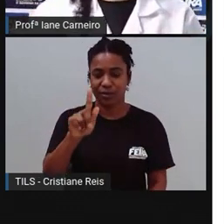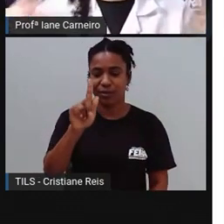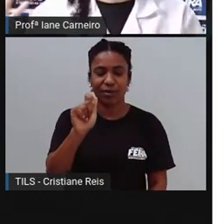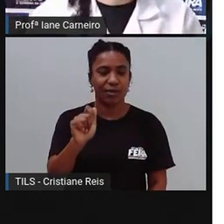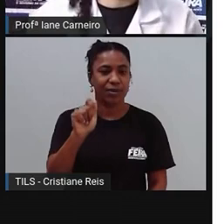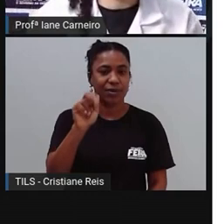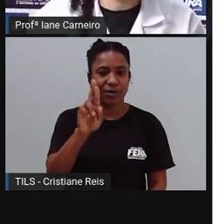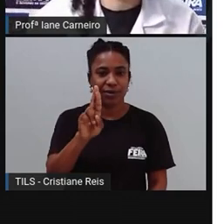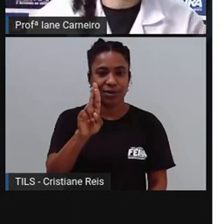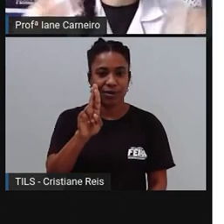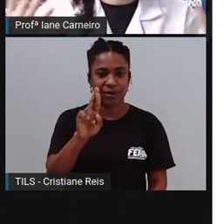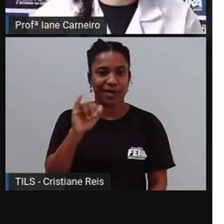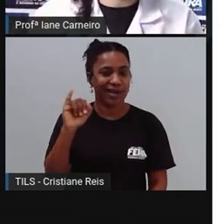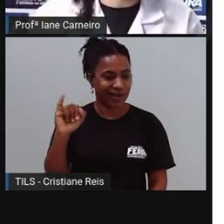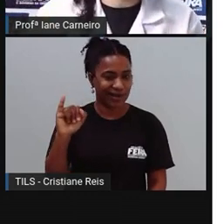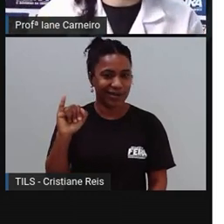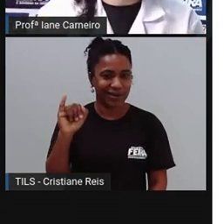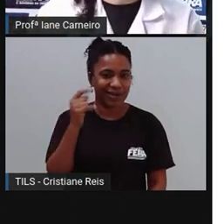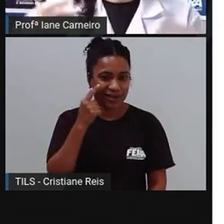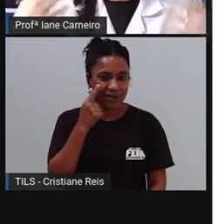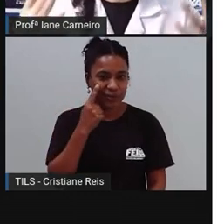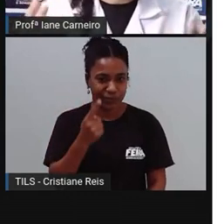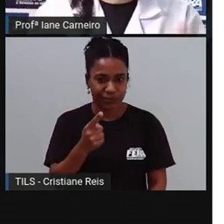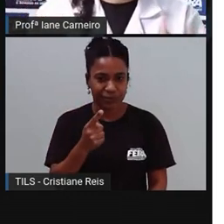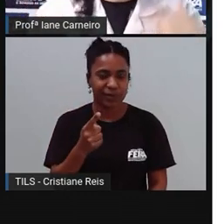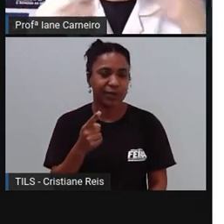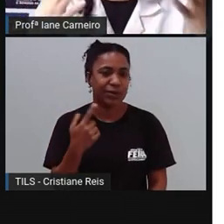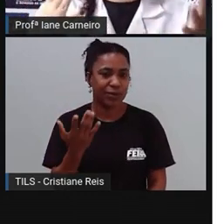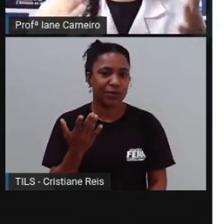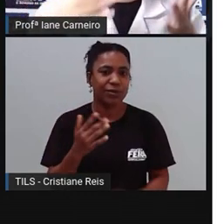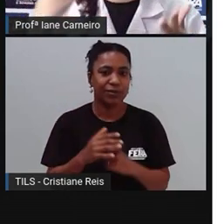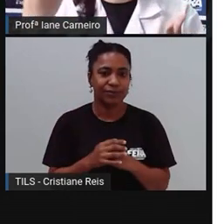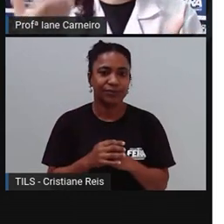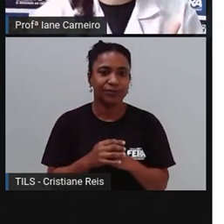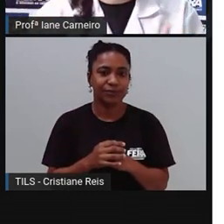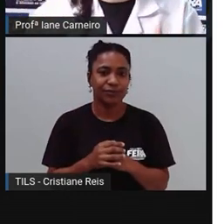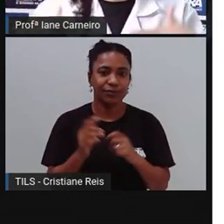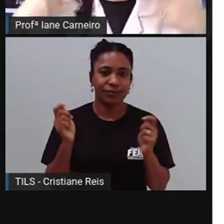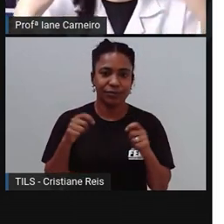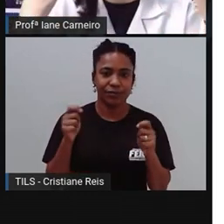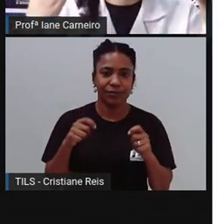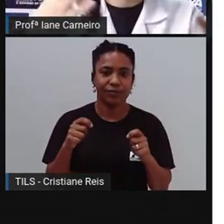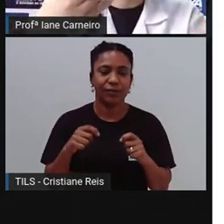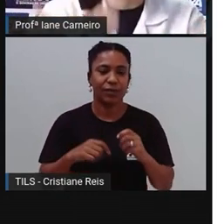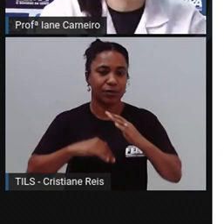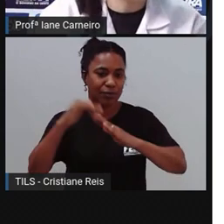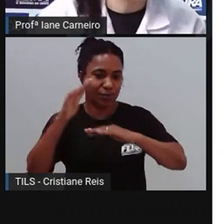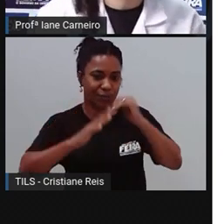comum que a gente chama eles, né? Mas você pode chamar ele de